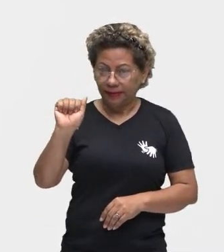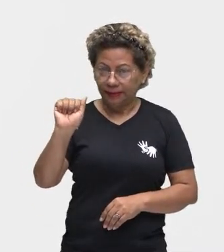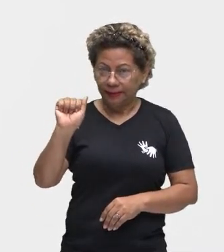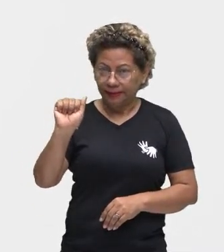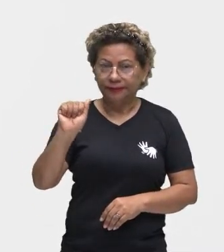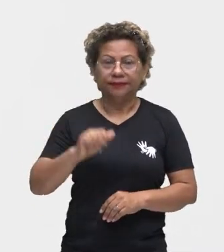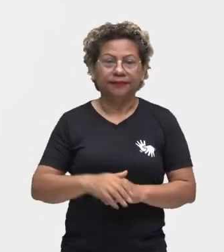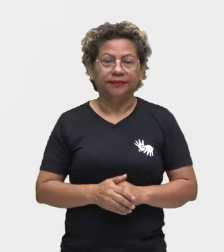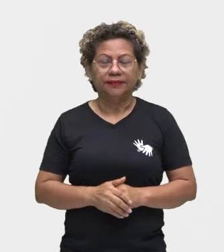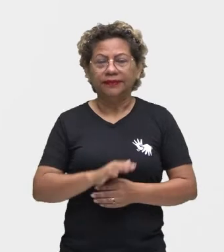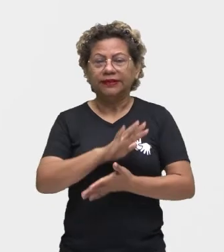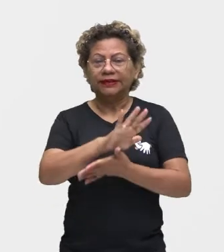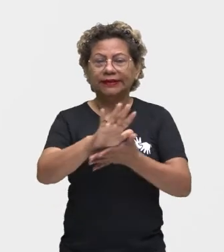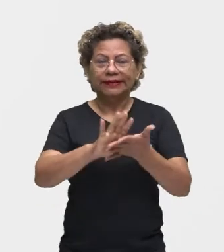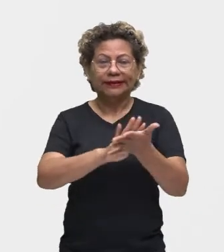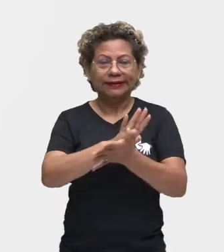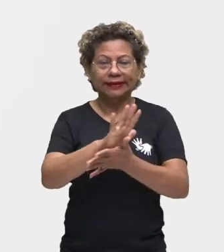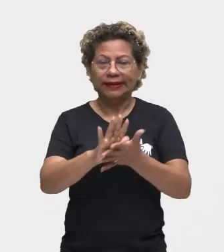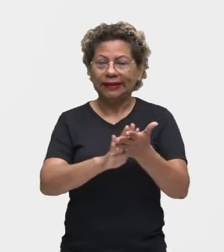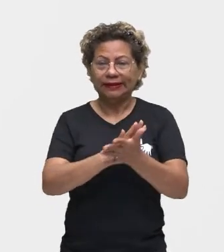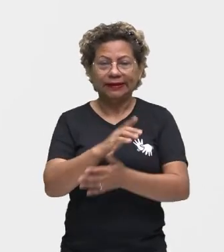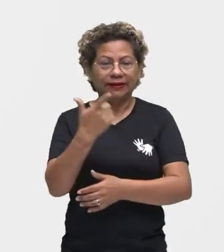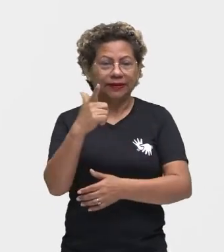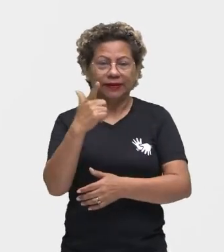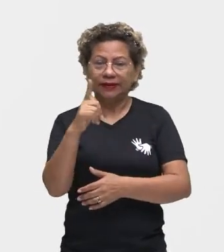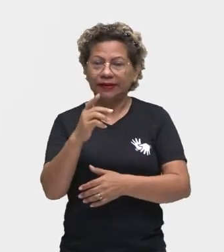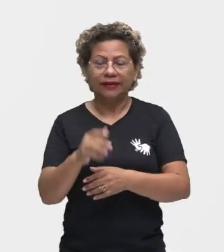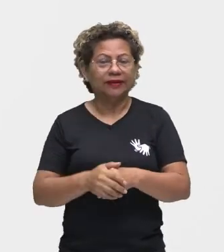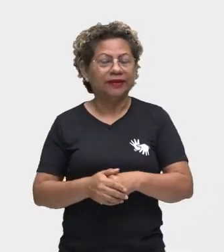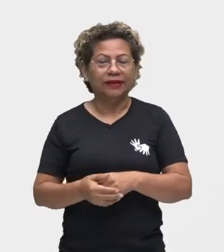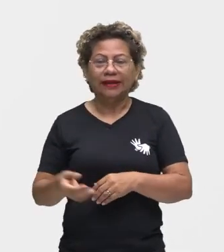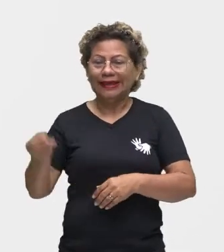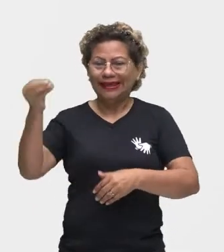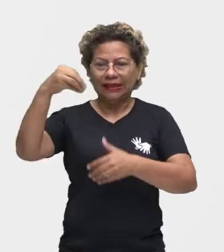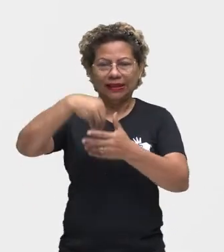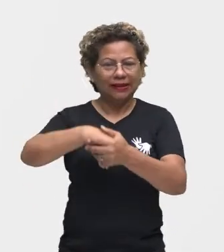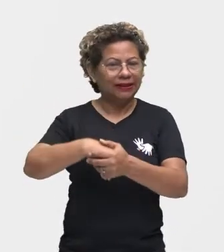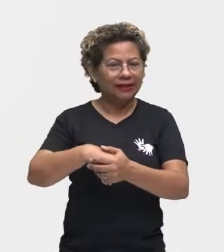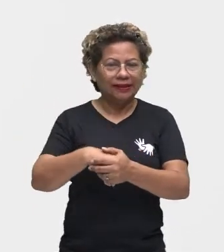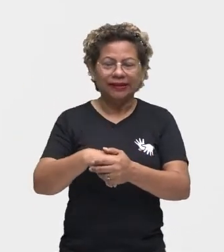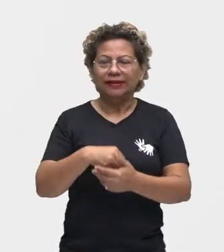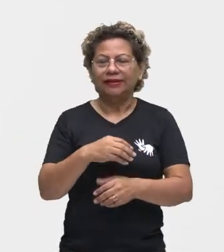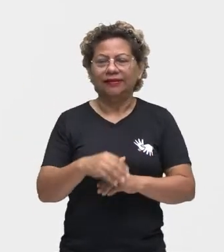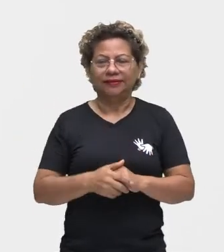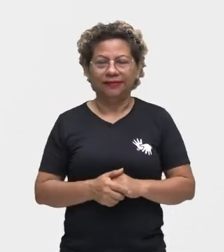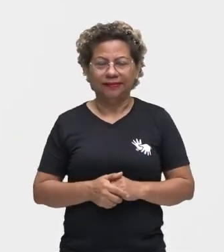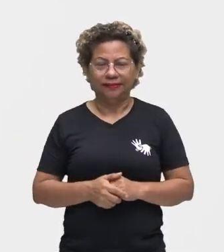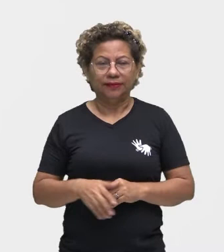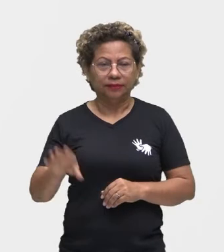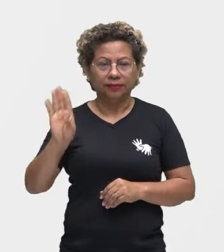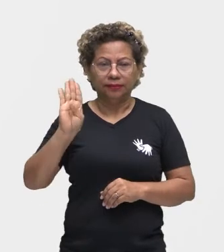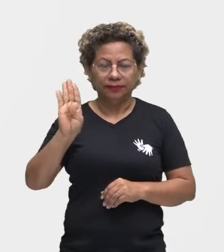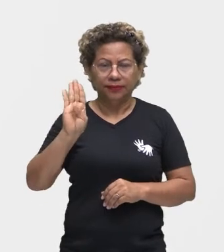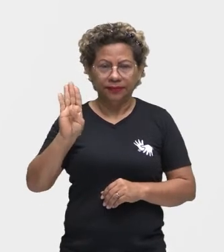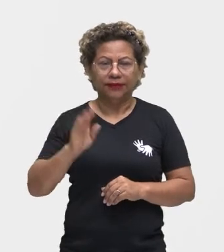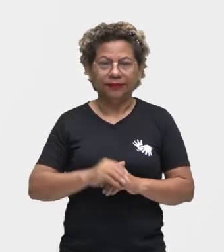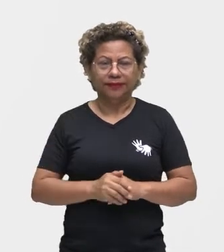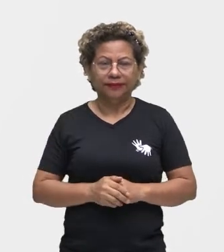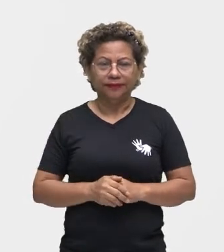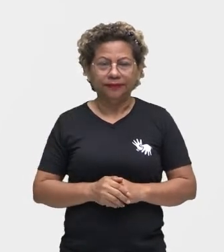se localiza no interior do arquegônio. Alternativa B, os anterozoides são